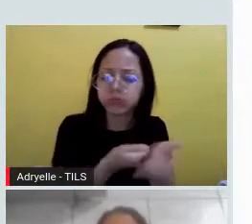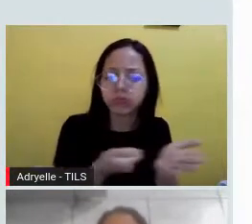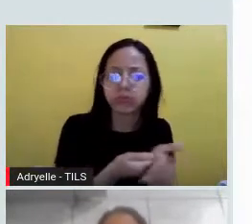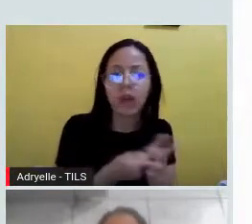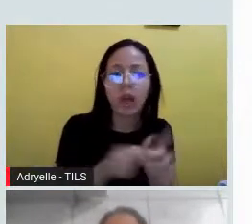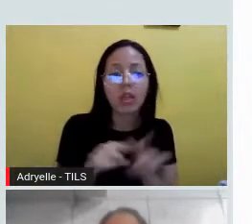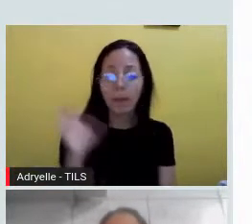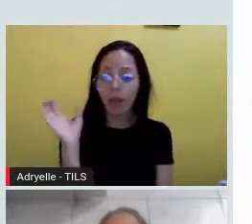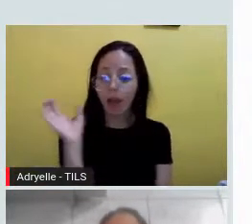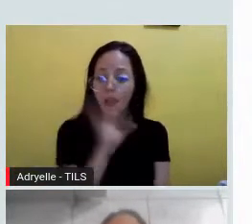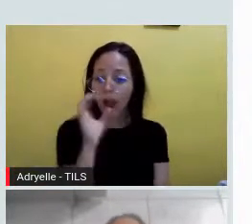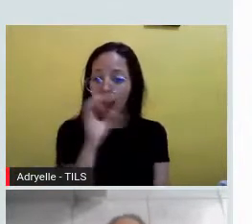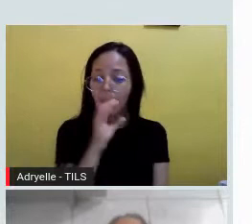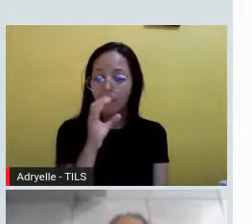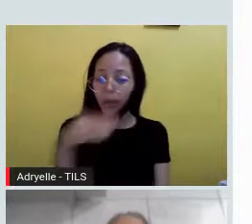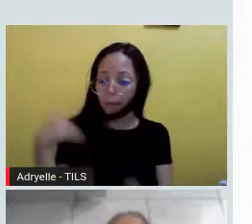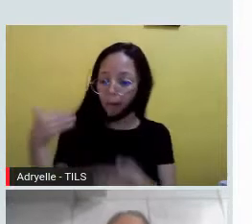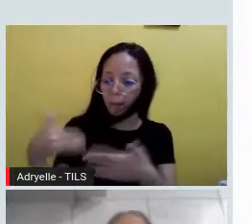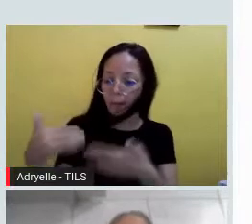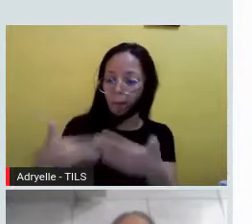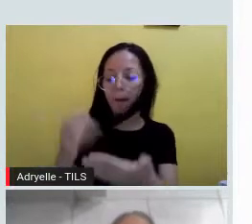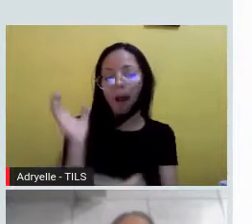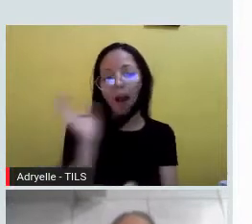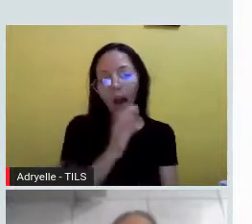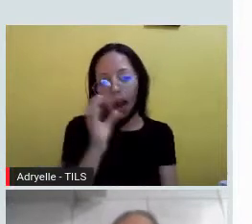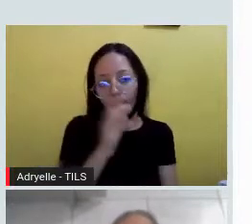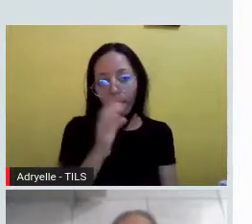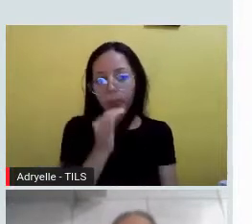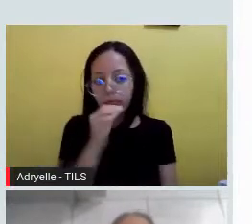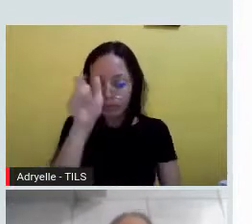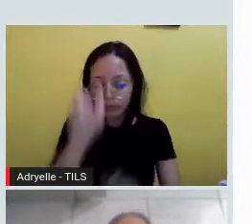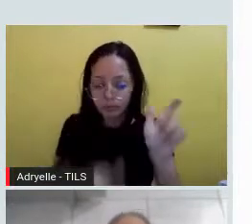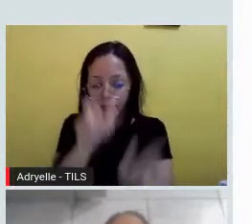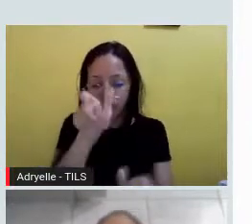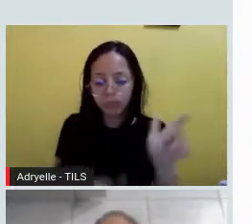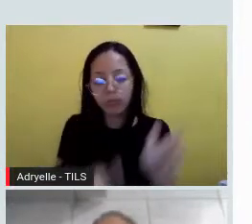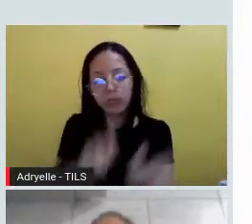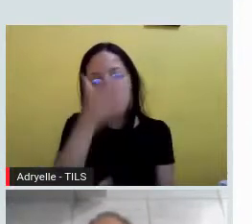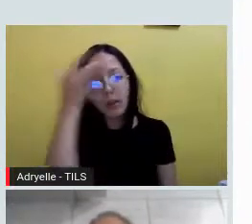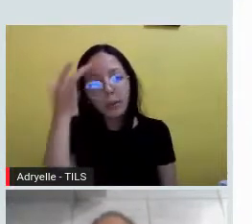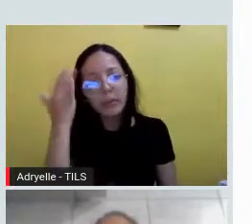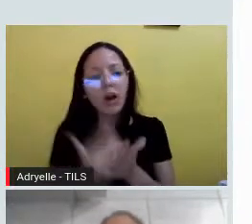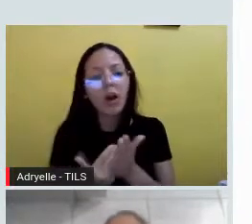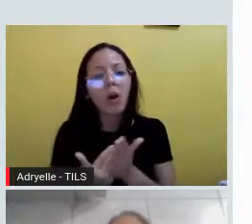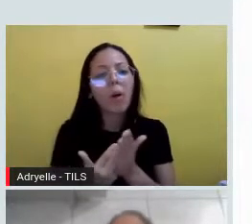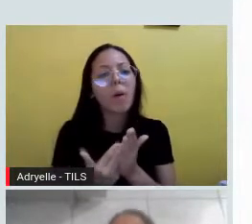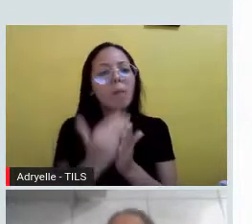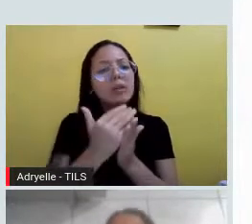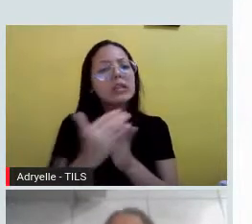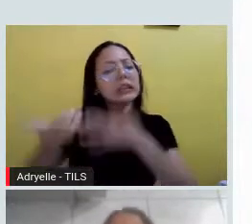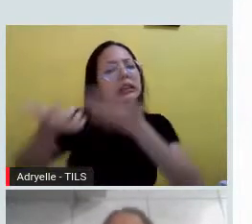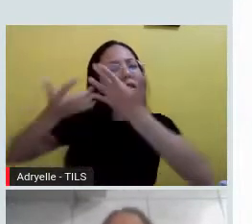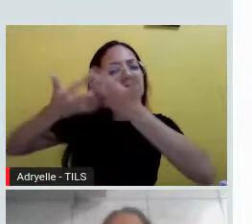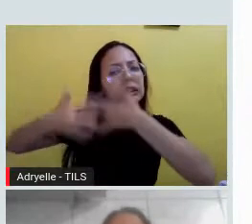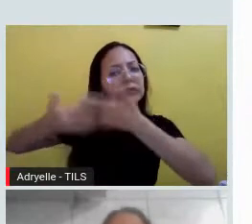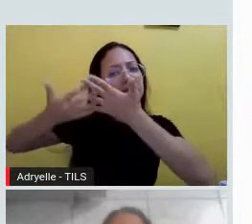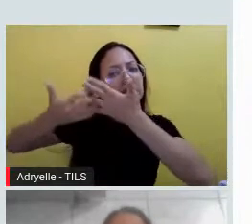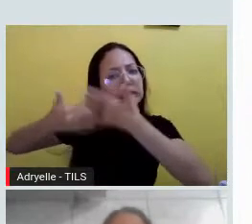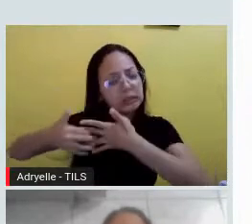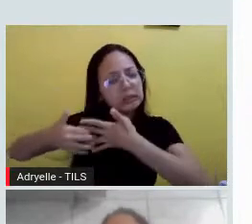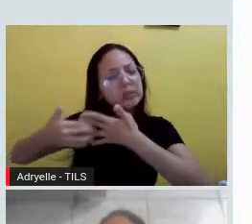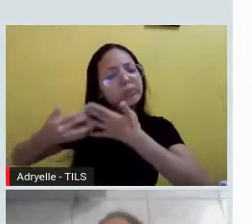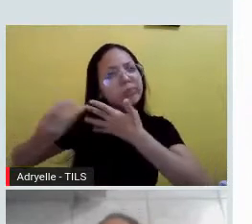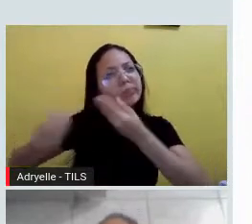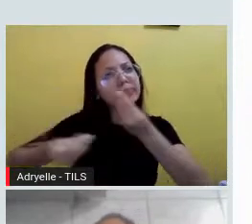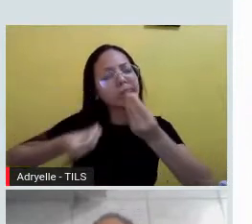rápida a ponto de fazer com que as pessoas começassem a refletir